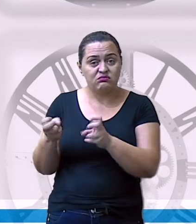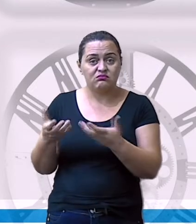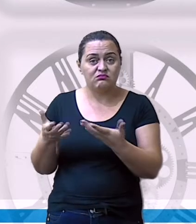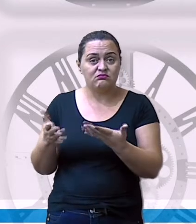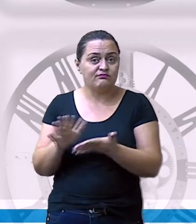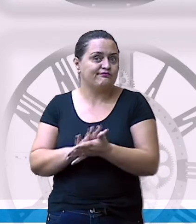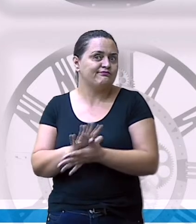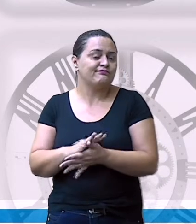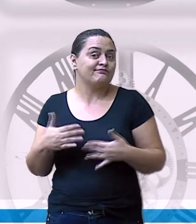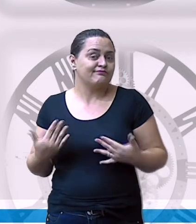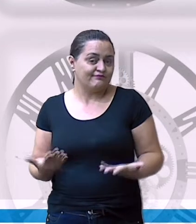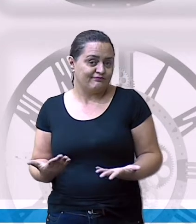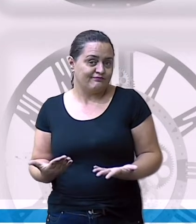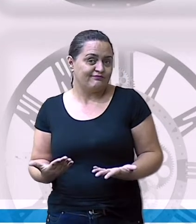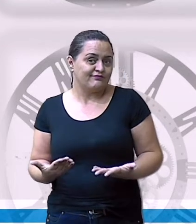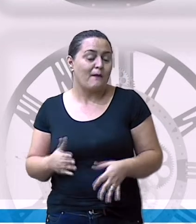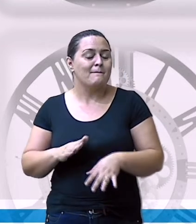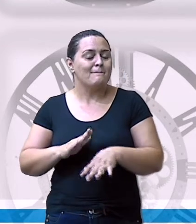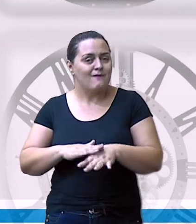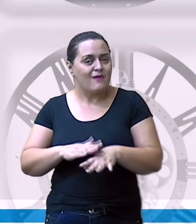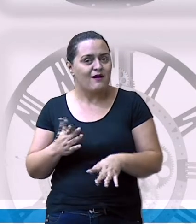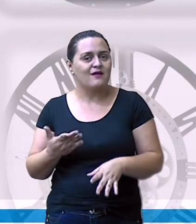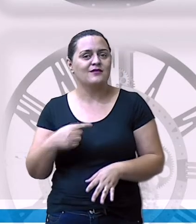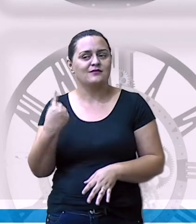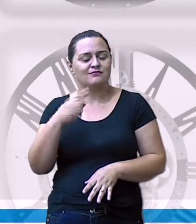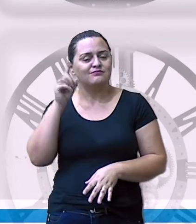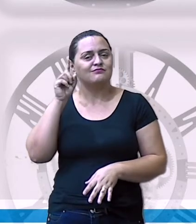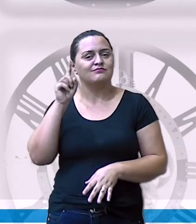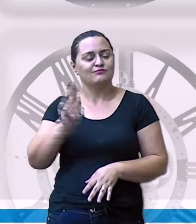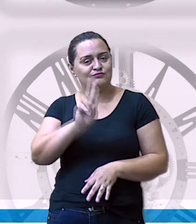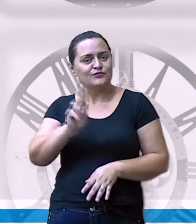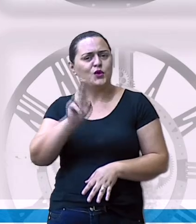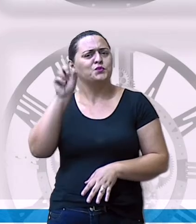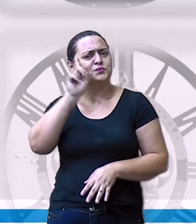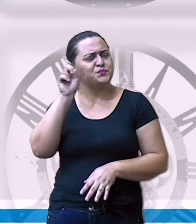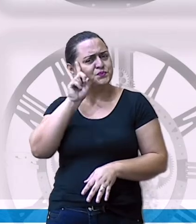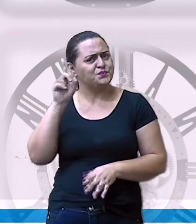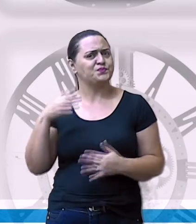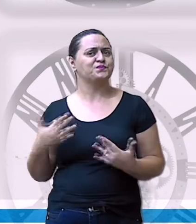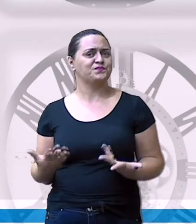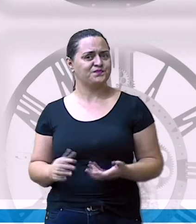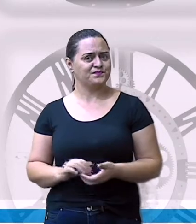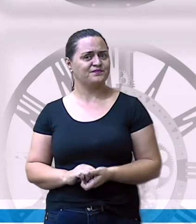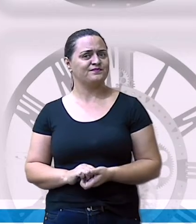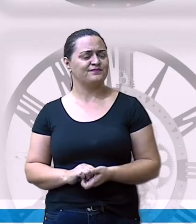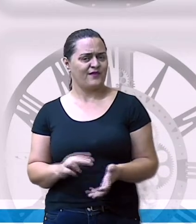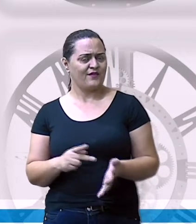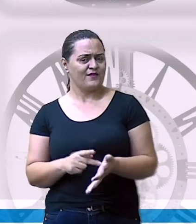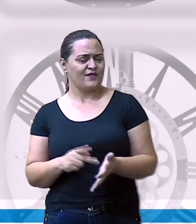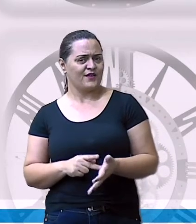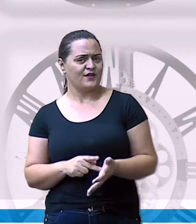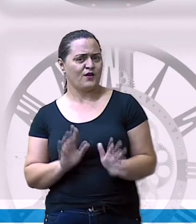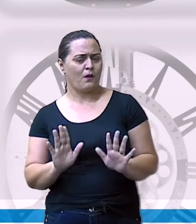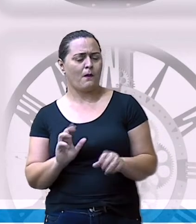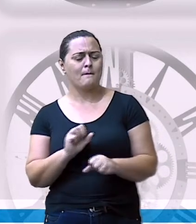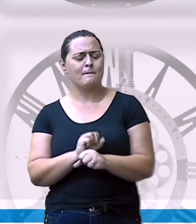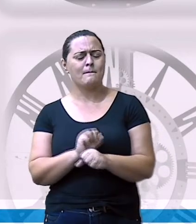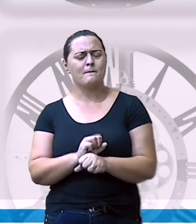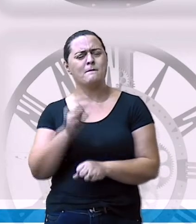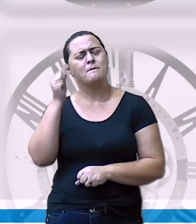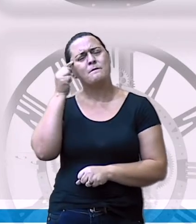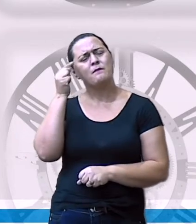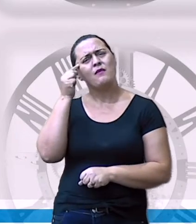nossa vida, não é mesmo? Então, olha só, vamos parar para pensar um pouquinho. Lá na sua